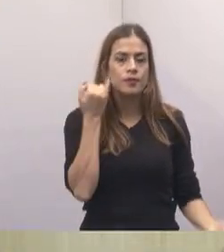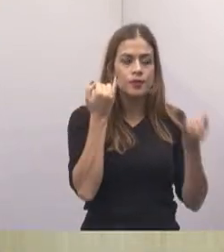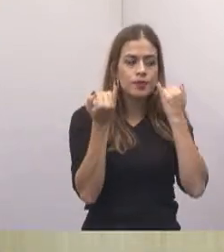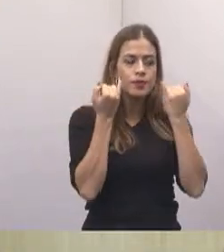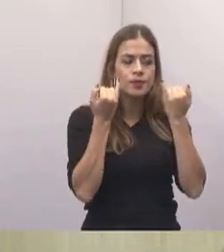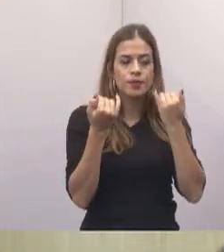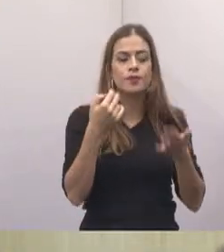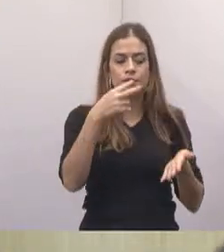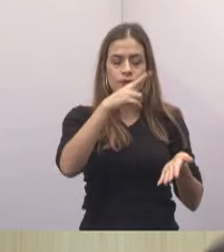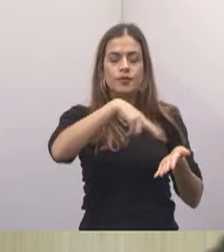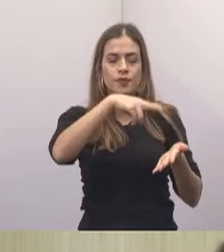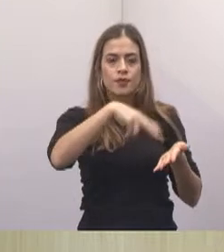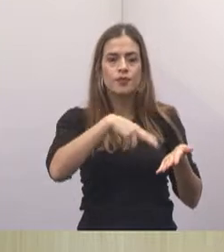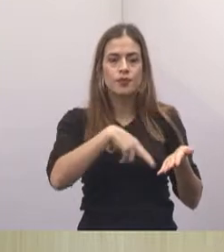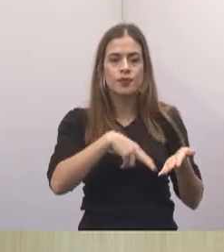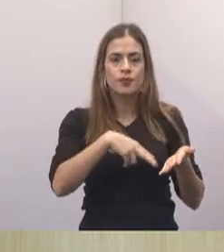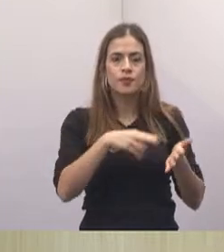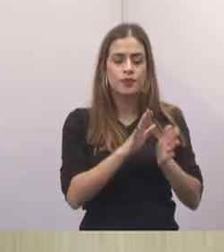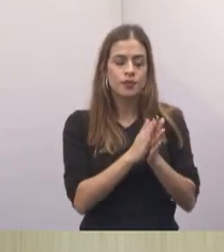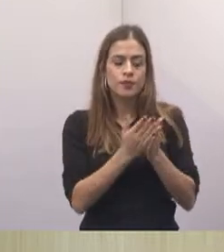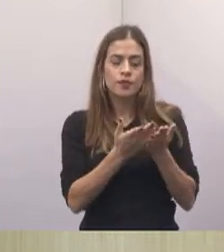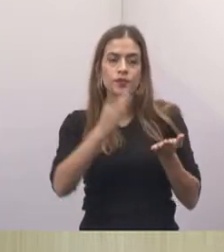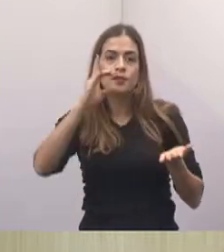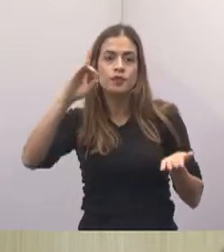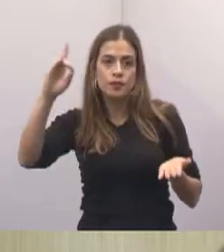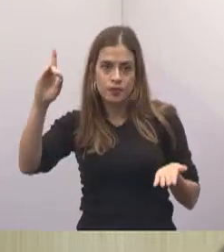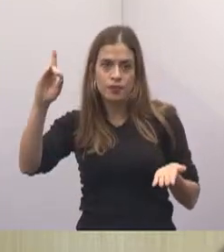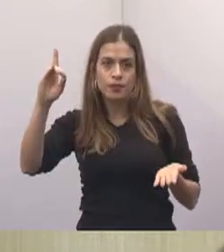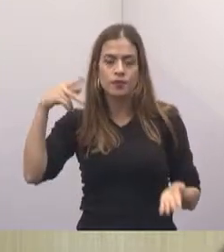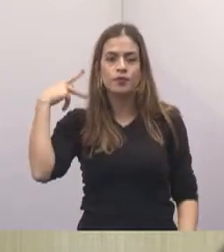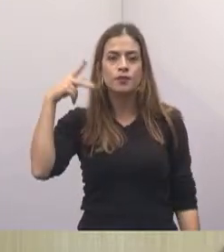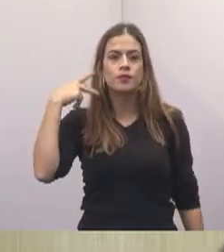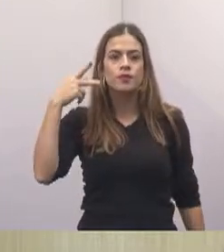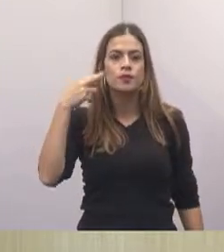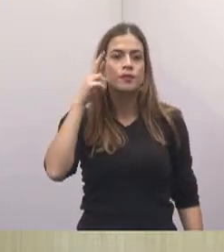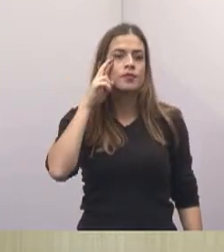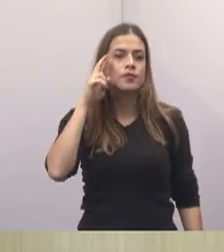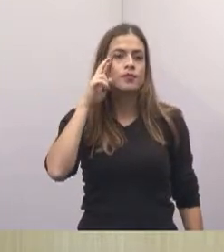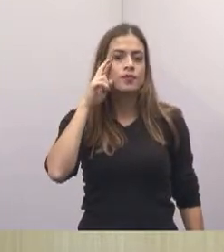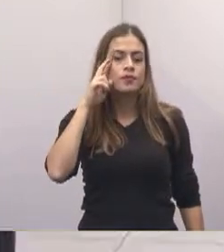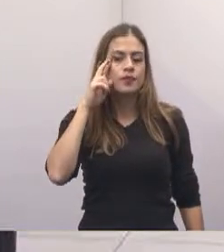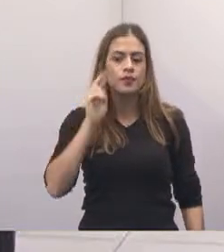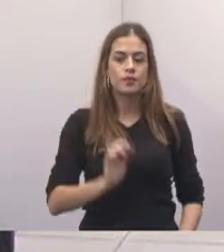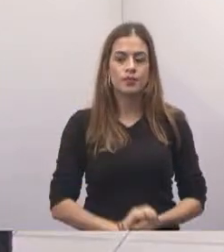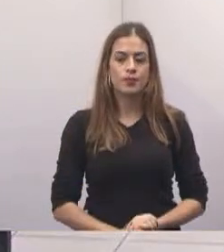que será feita a leitura de um trecho da Bíblia pelo vereador Roninha.